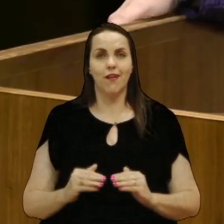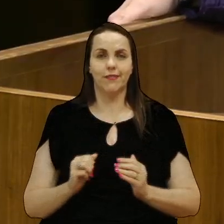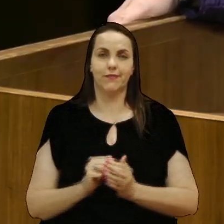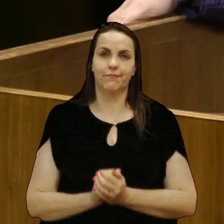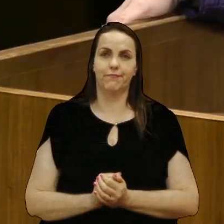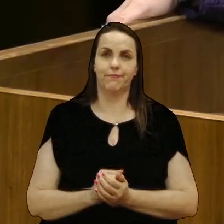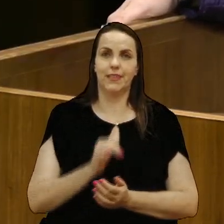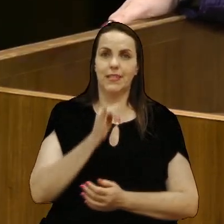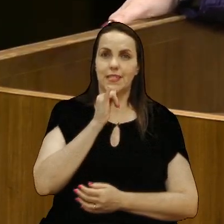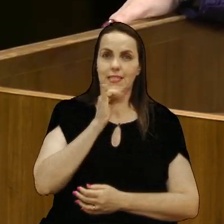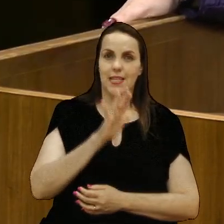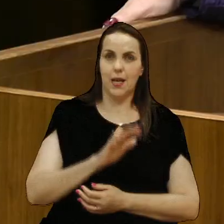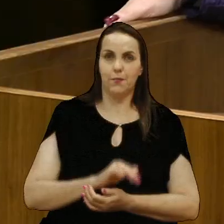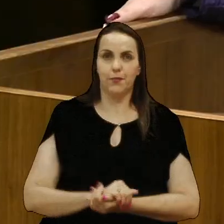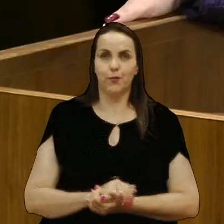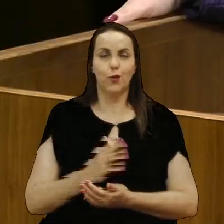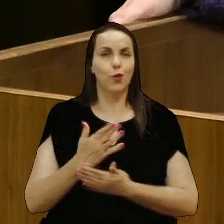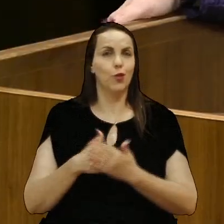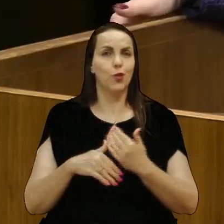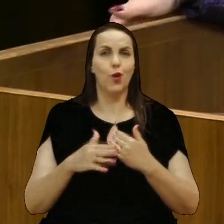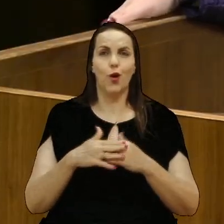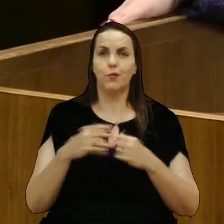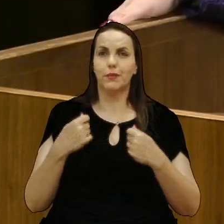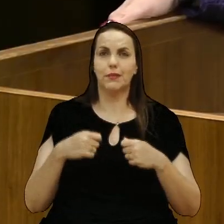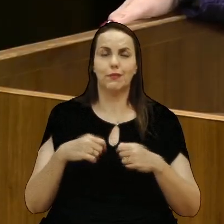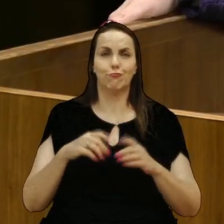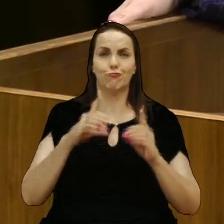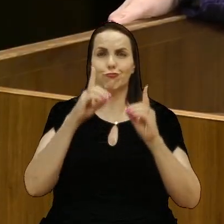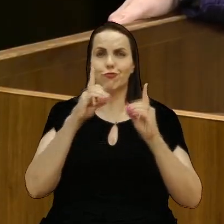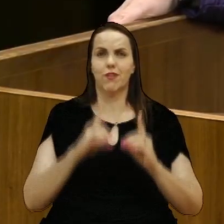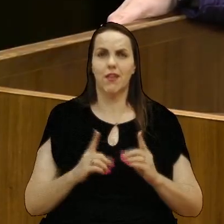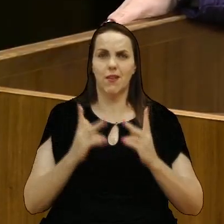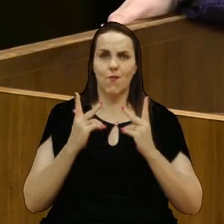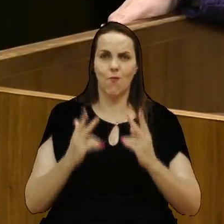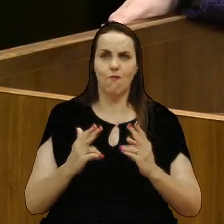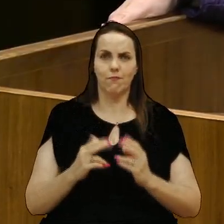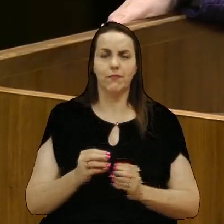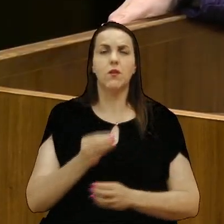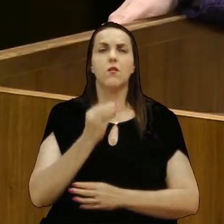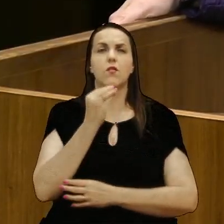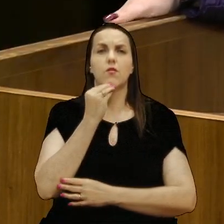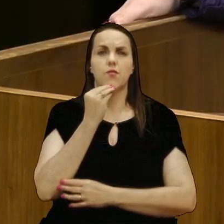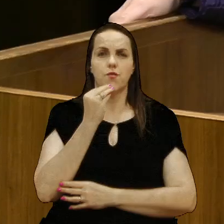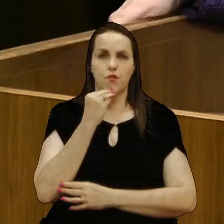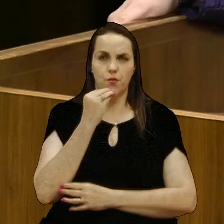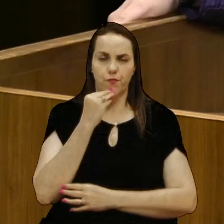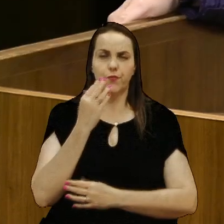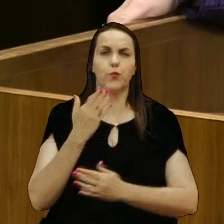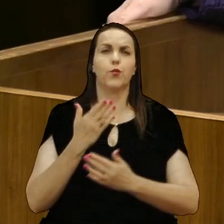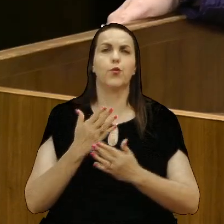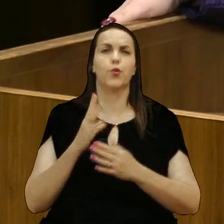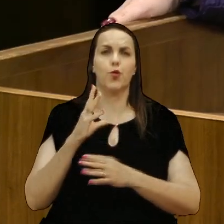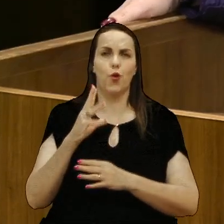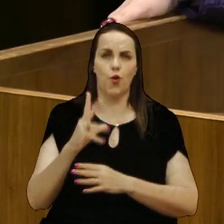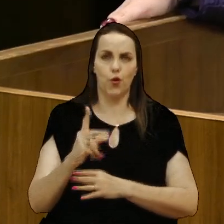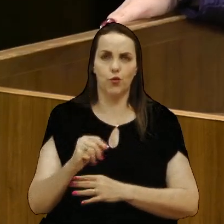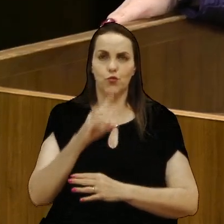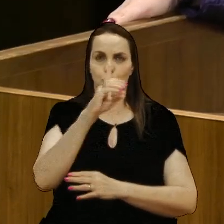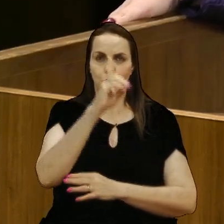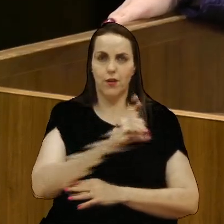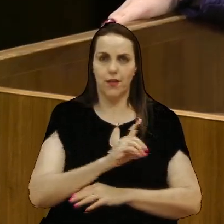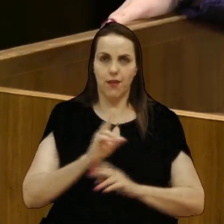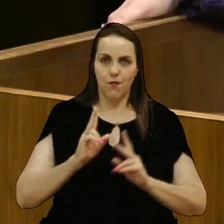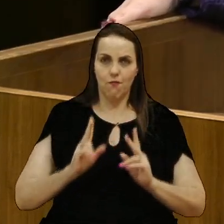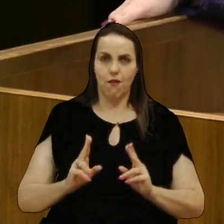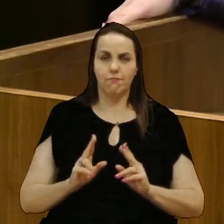como, por exemplo, todo mundo tem que ter o mesmo direito. Óbvio, todo mundo tem que ter o mesmo direito. Como foi mais